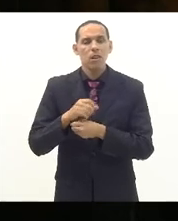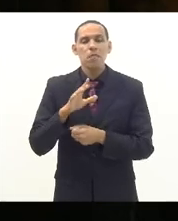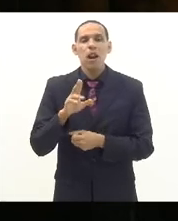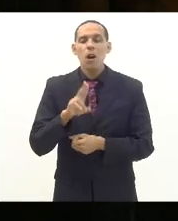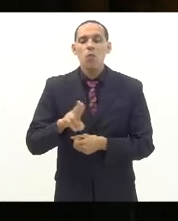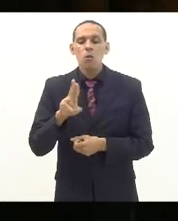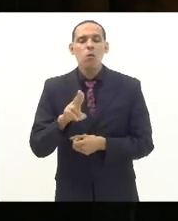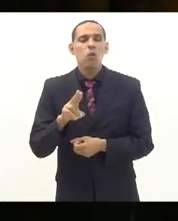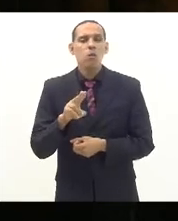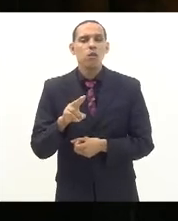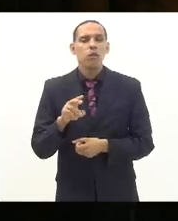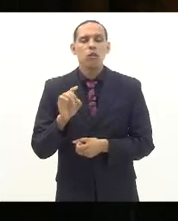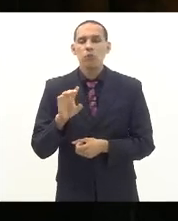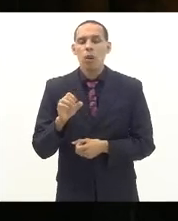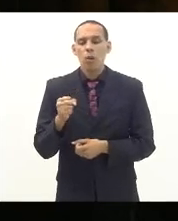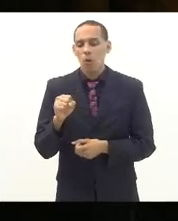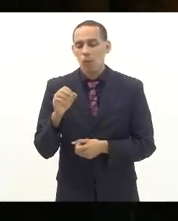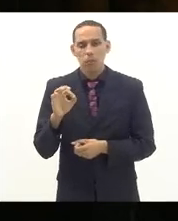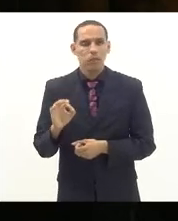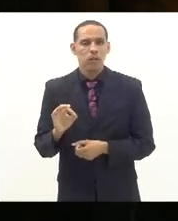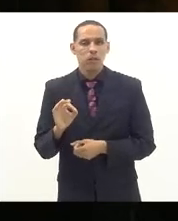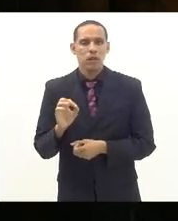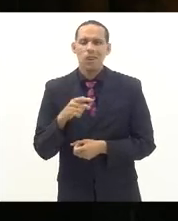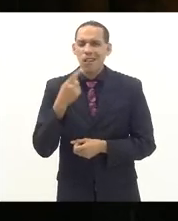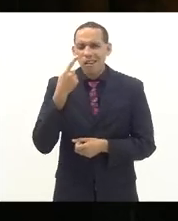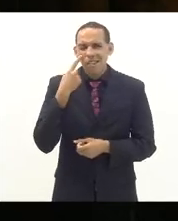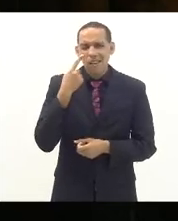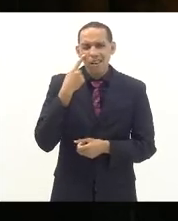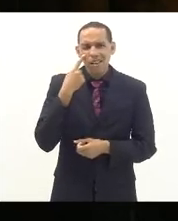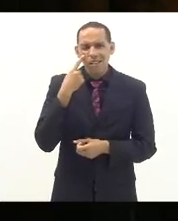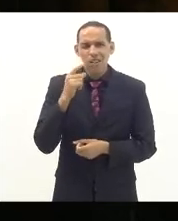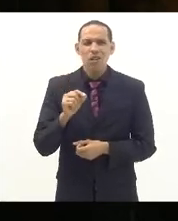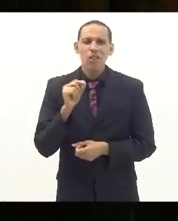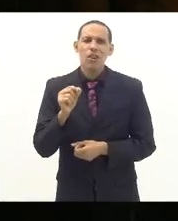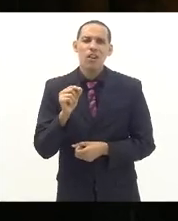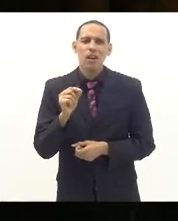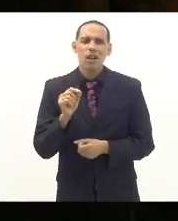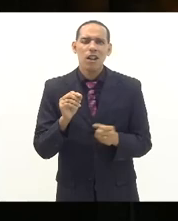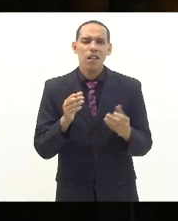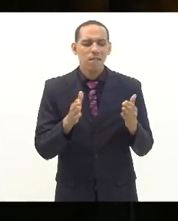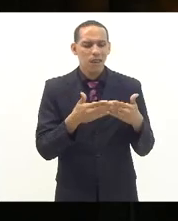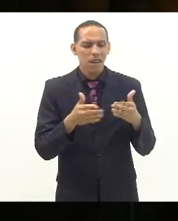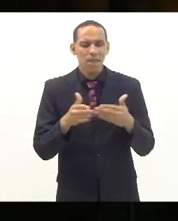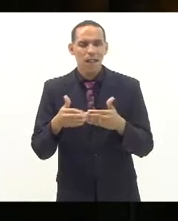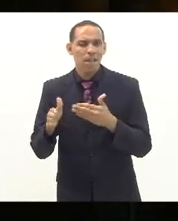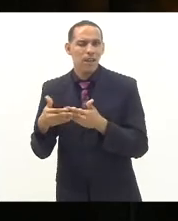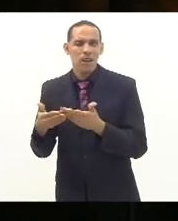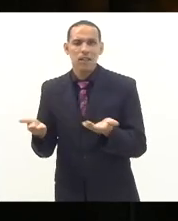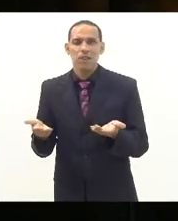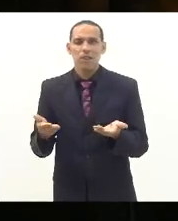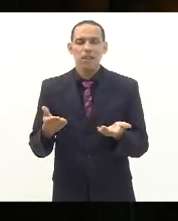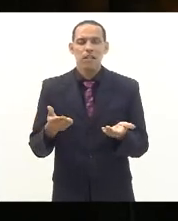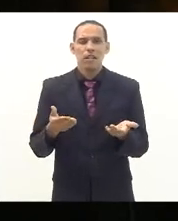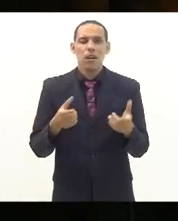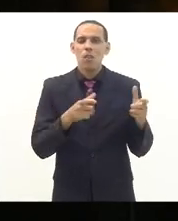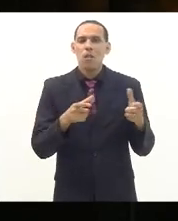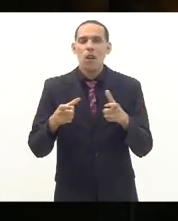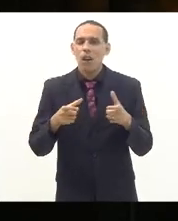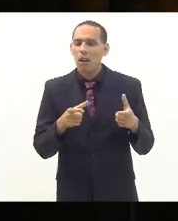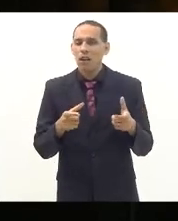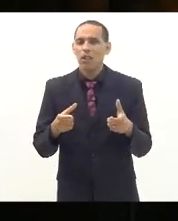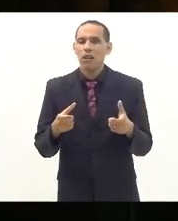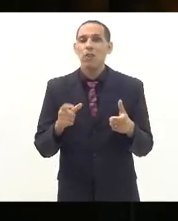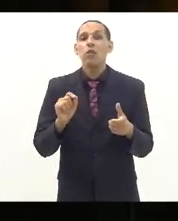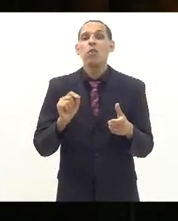liquidadas até agora a gente viu cê aí sendo fechados a gente viu senhora presidenta o